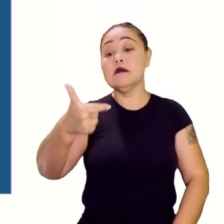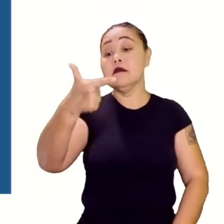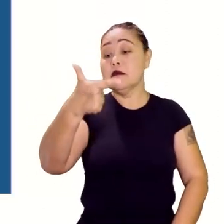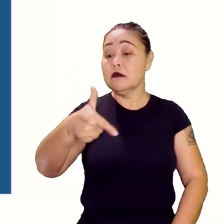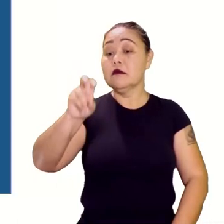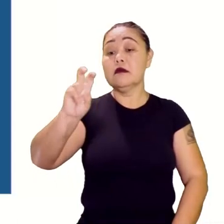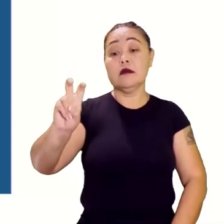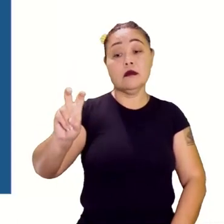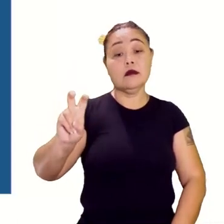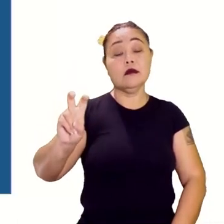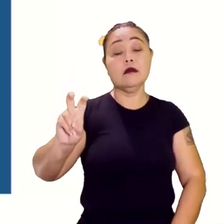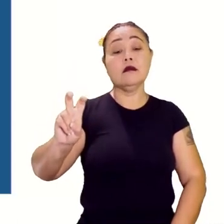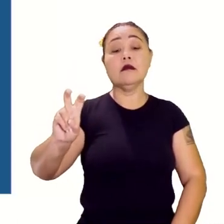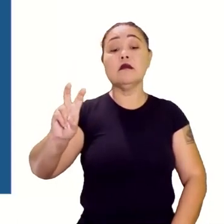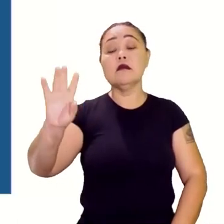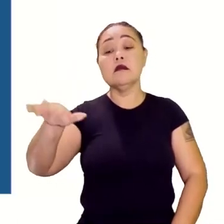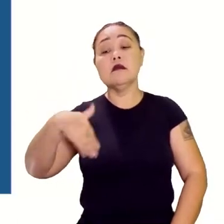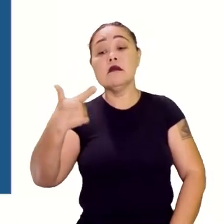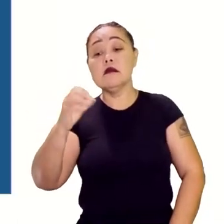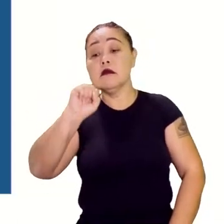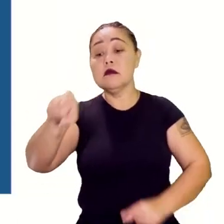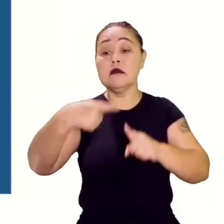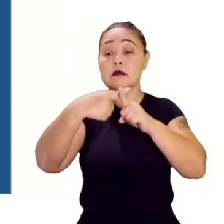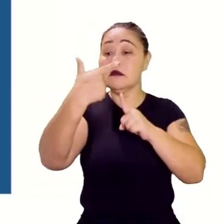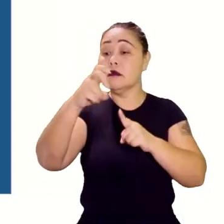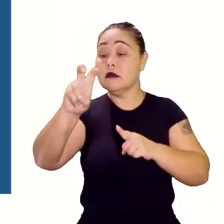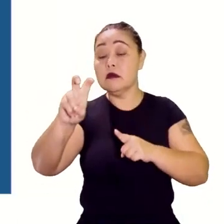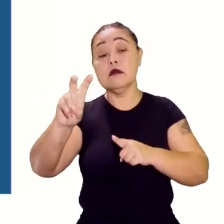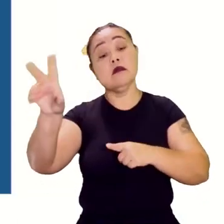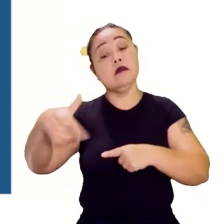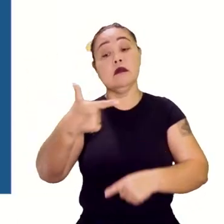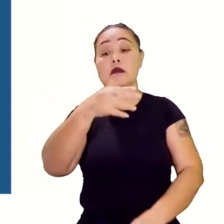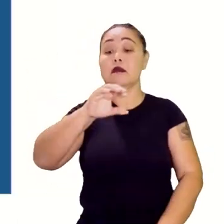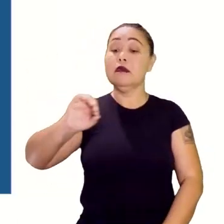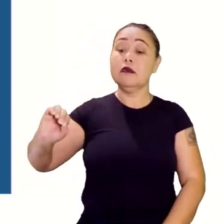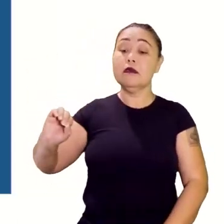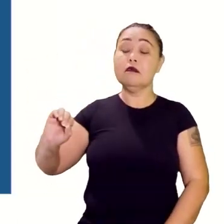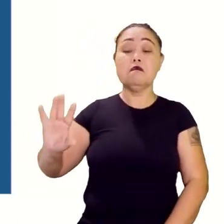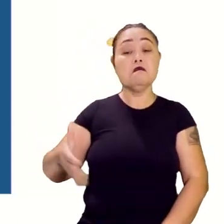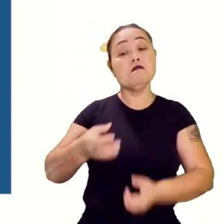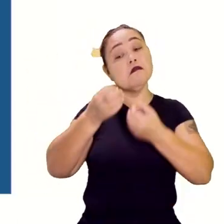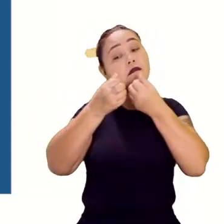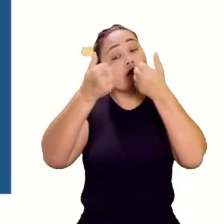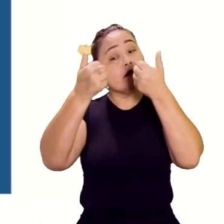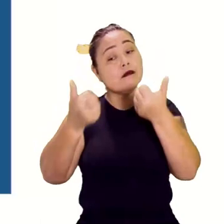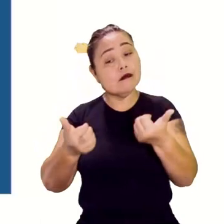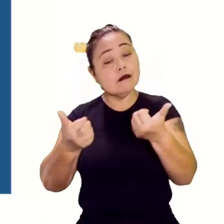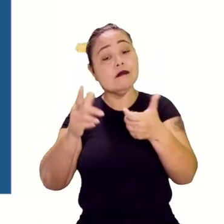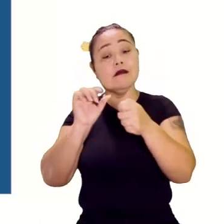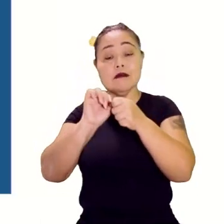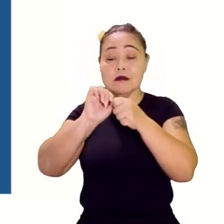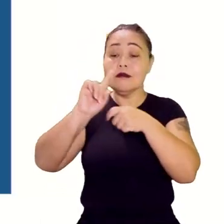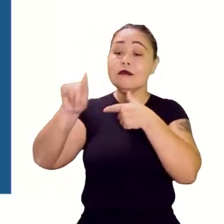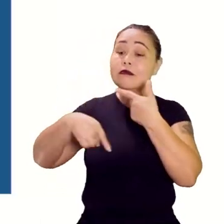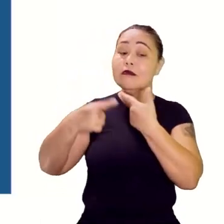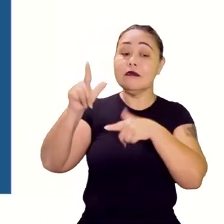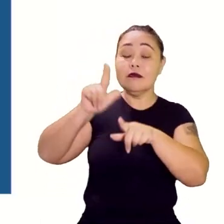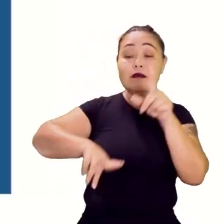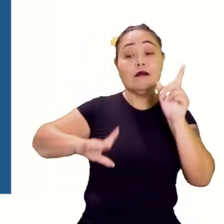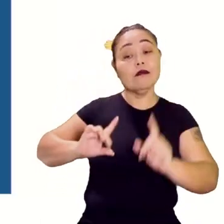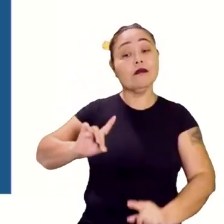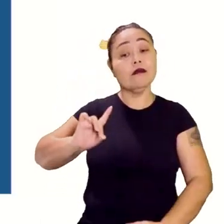ao quadrado, 25. Quanto que é 8 vezes 25? 200. Muito bem. Então, 4 vezes 25 é